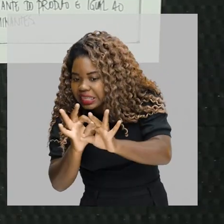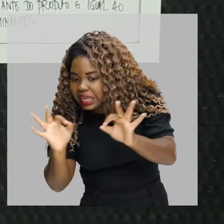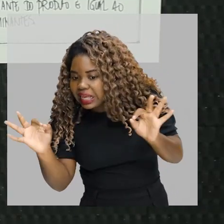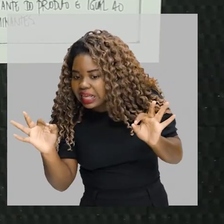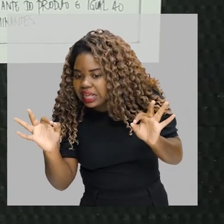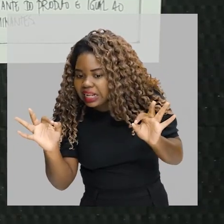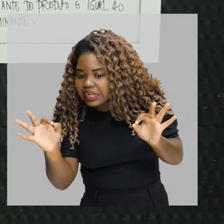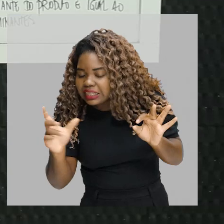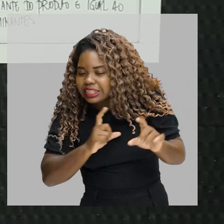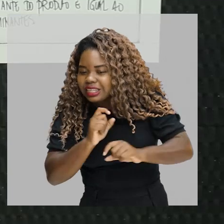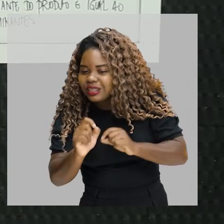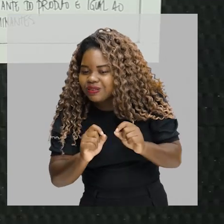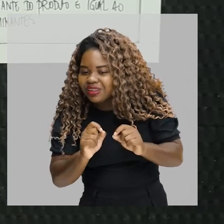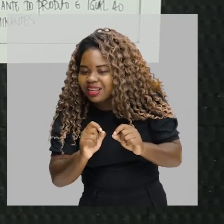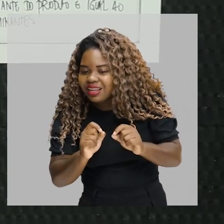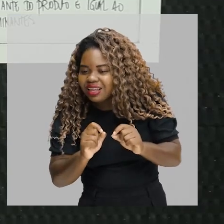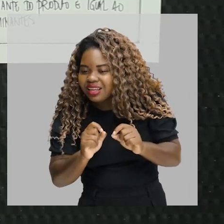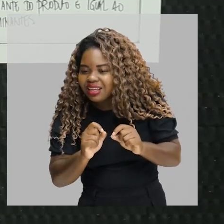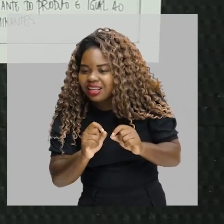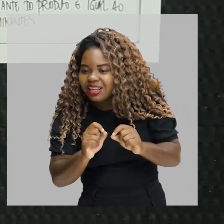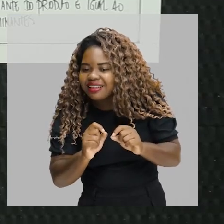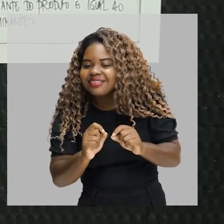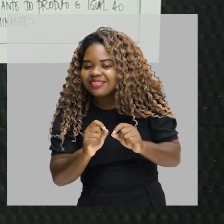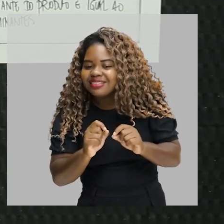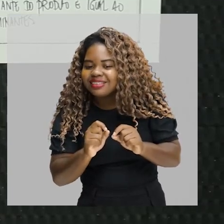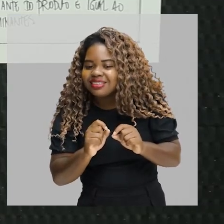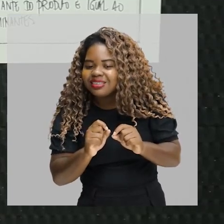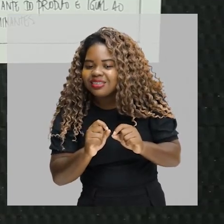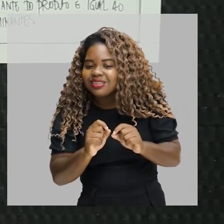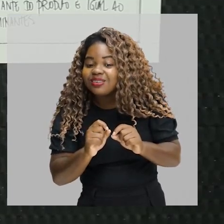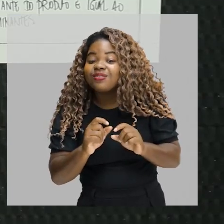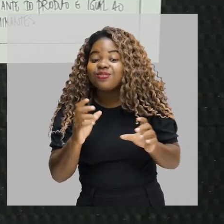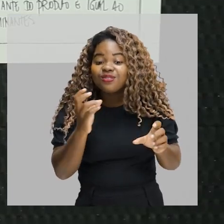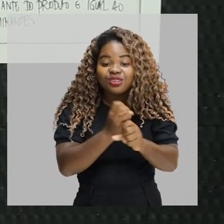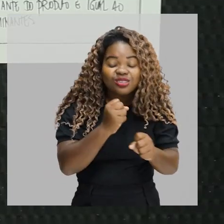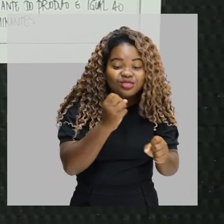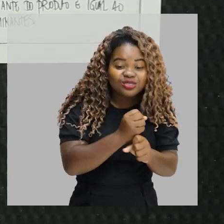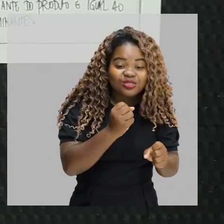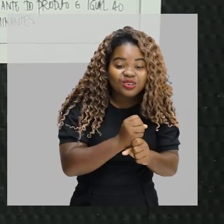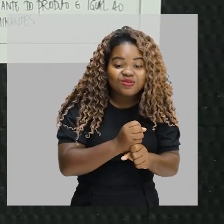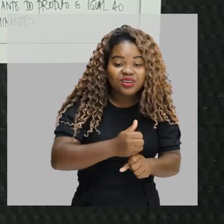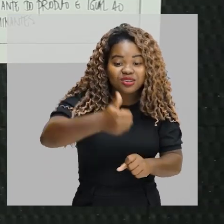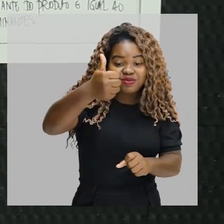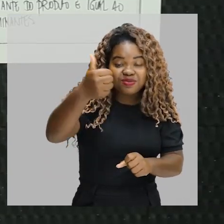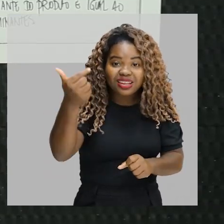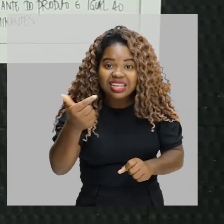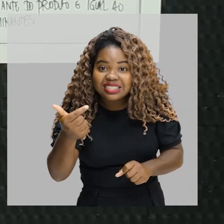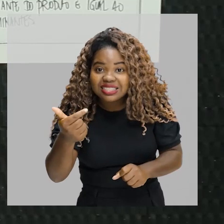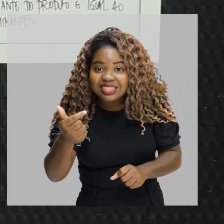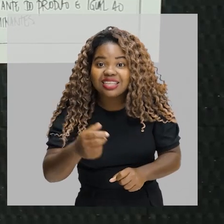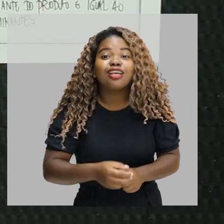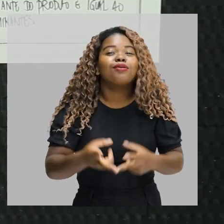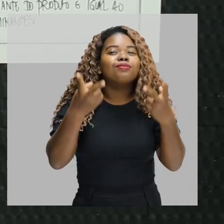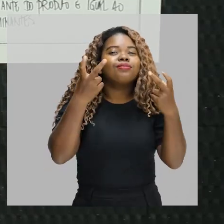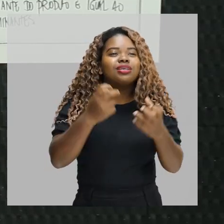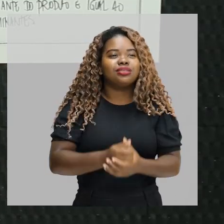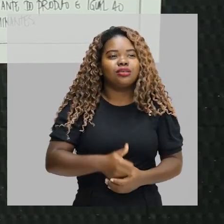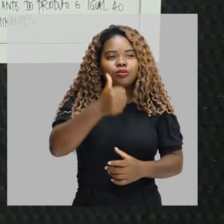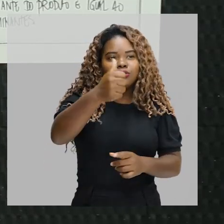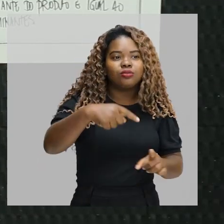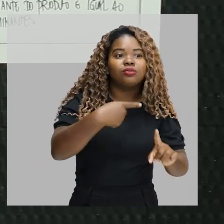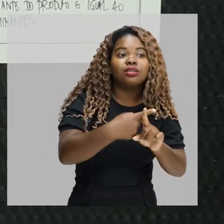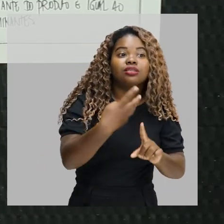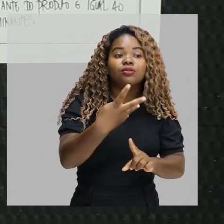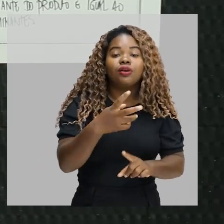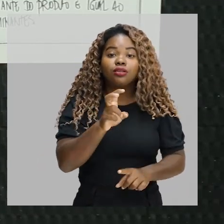formada pelo somatório dos elementos da linha 1 com a linha 2. Olha só, 1 mais 4 igual a 5, 2